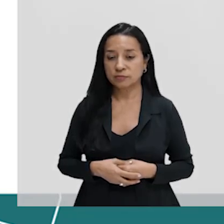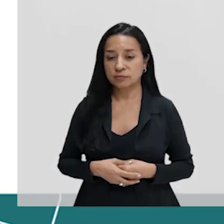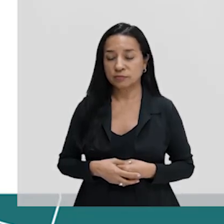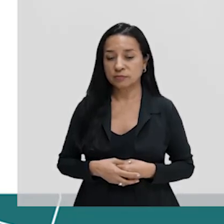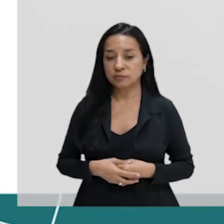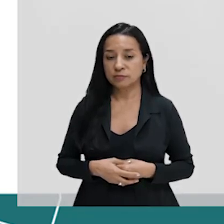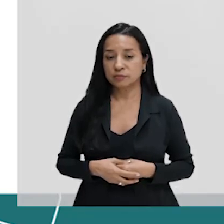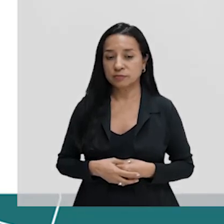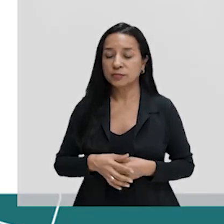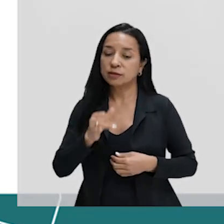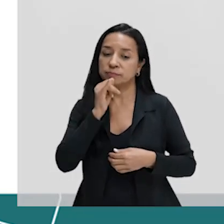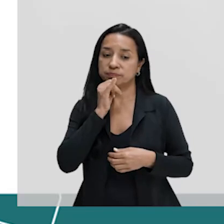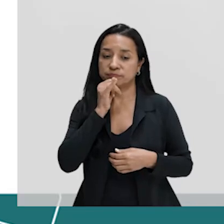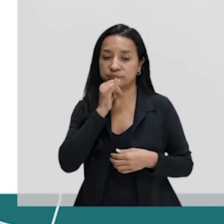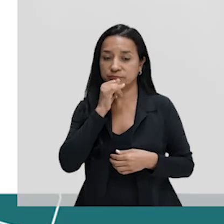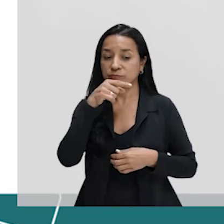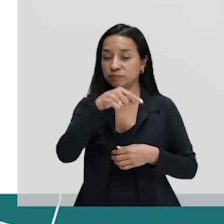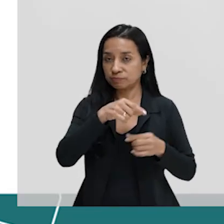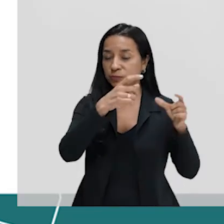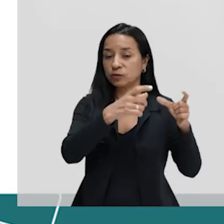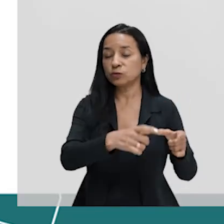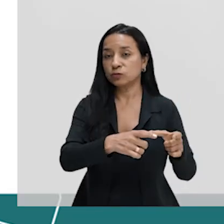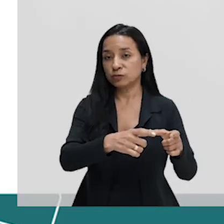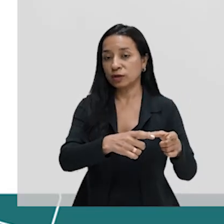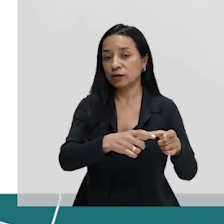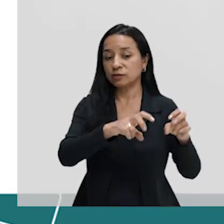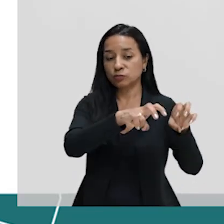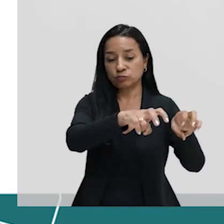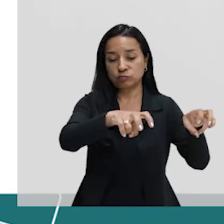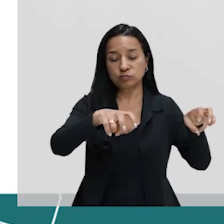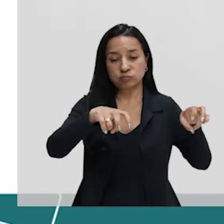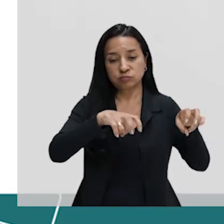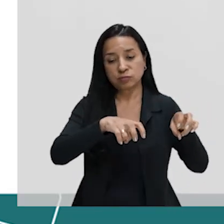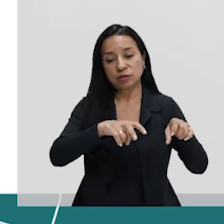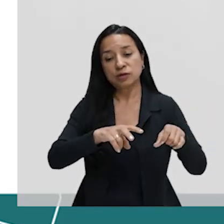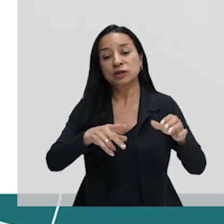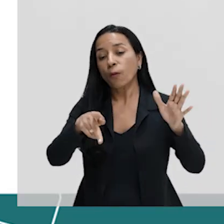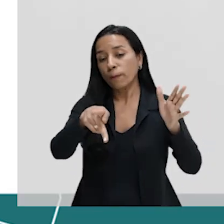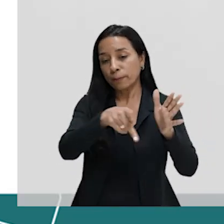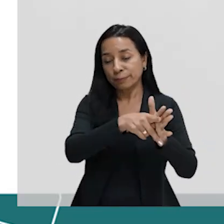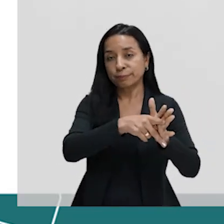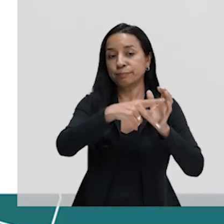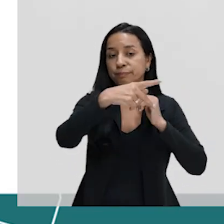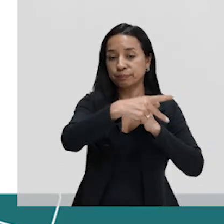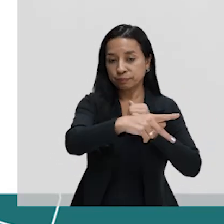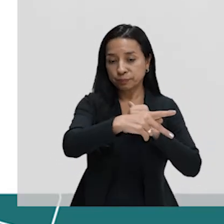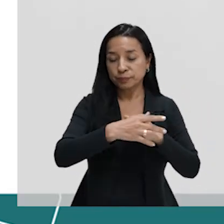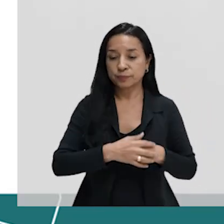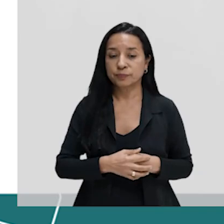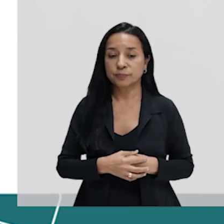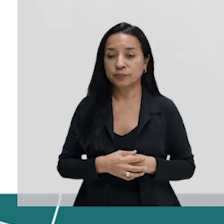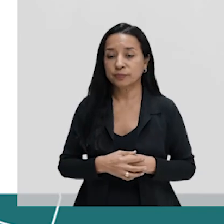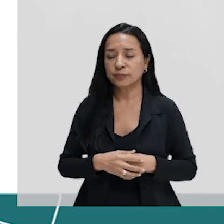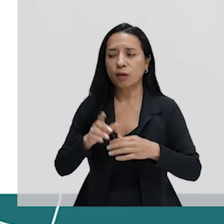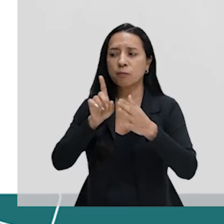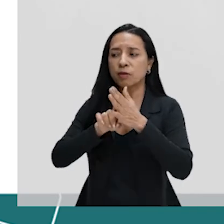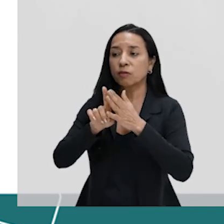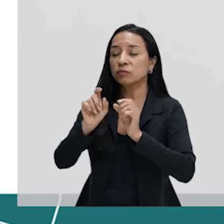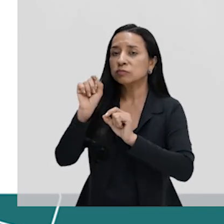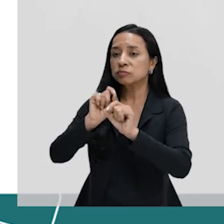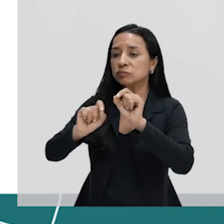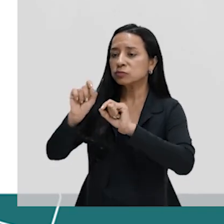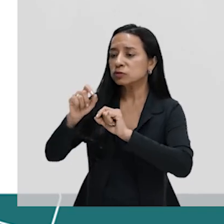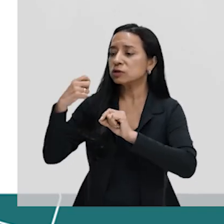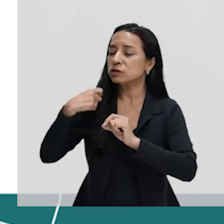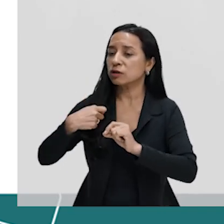isso. Exemplo, esses lugares estão reservados. De quem é essa bolsa que você está segurando? Agora, nesse